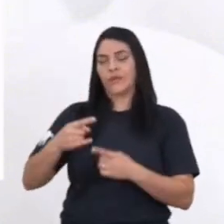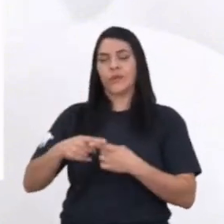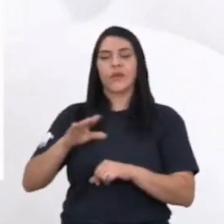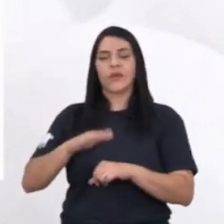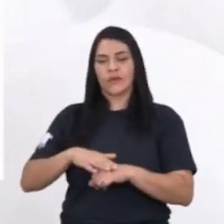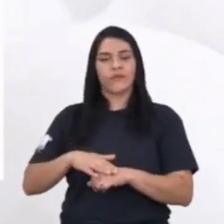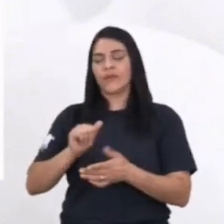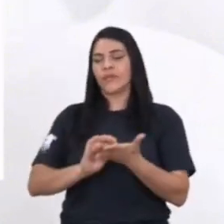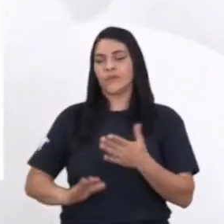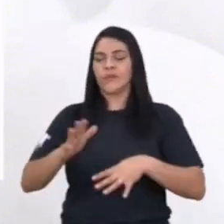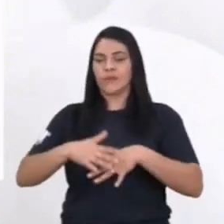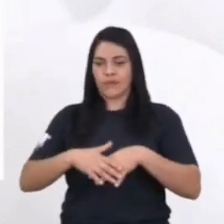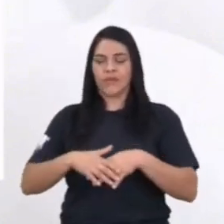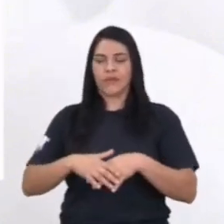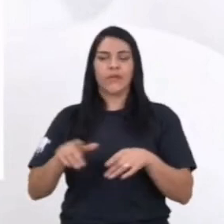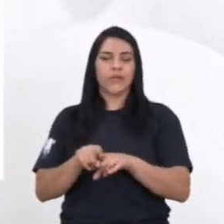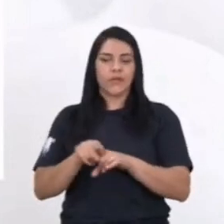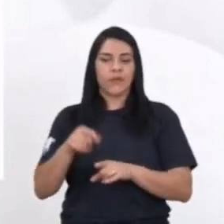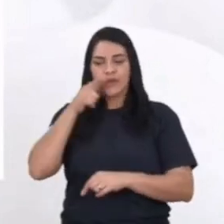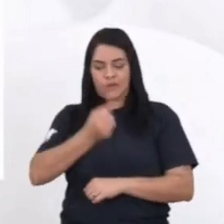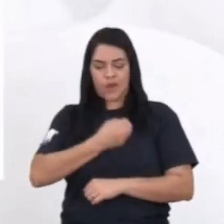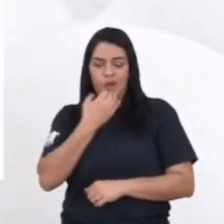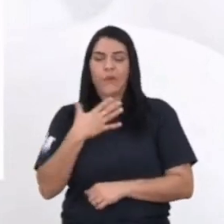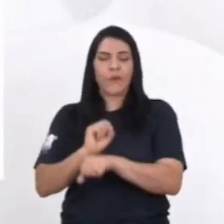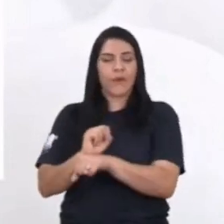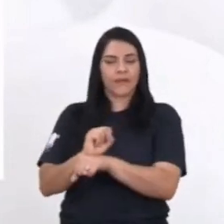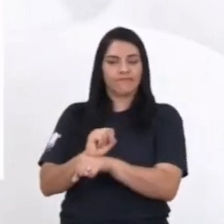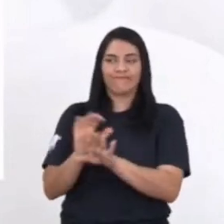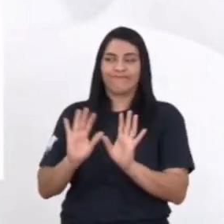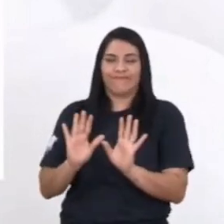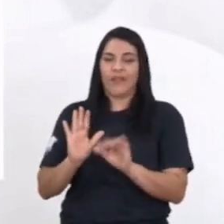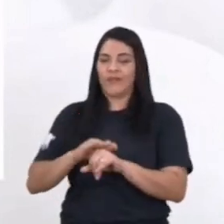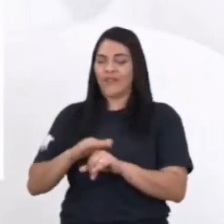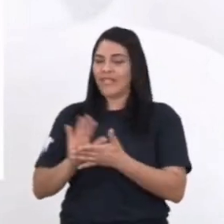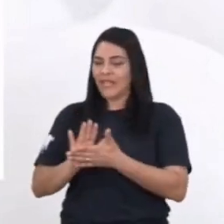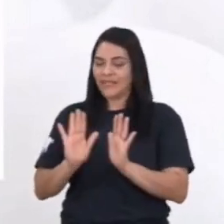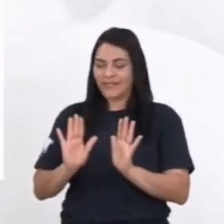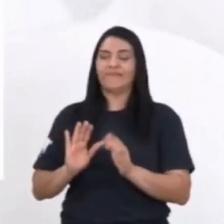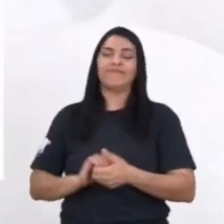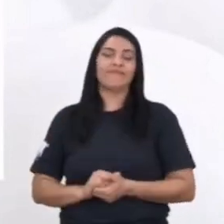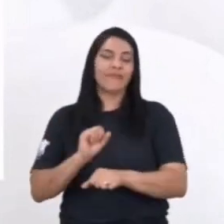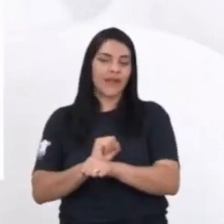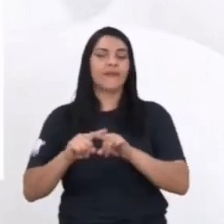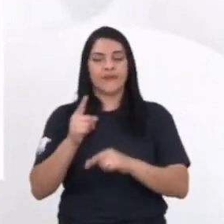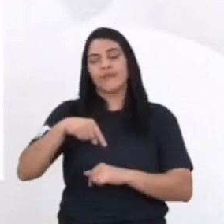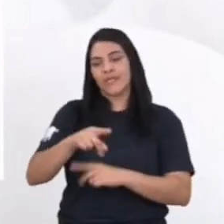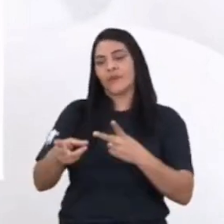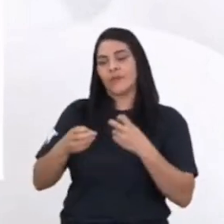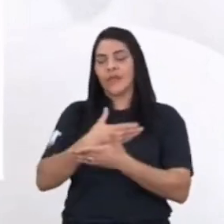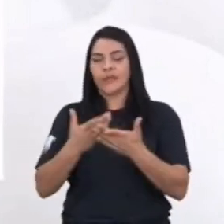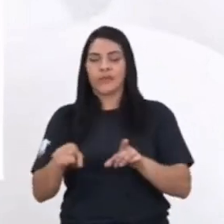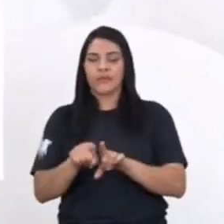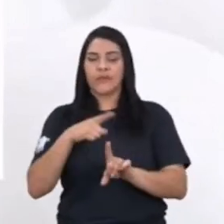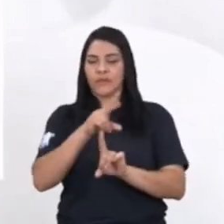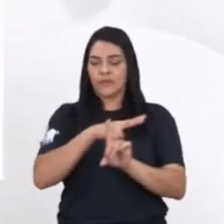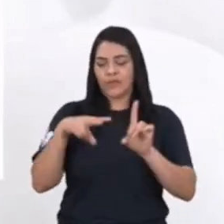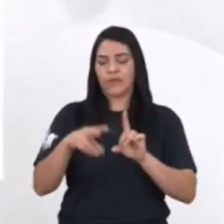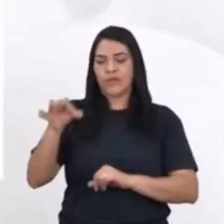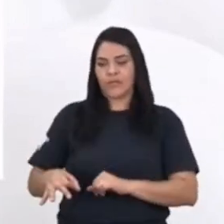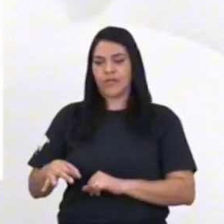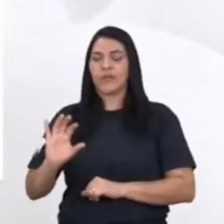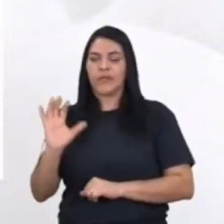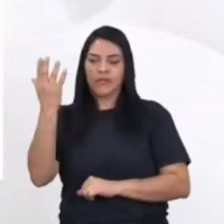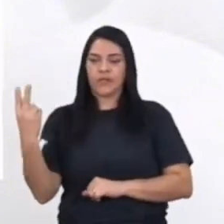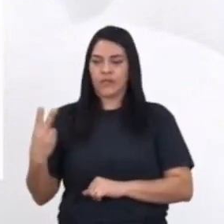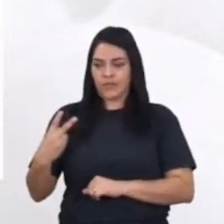tarefa de matemática da professora Arlete, e aí ele tiraria uma nota boa e pararia, né? Não vou arriscar aqui, não vou fazer as outras. Então, vocês vão ver que a gente tem uma perspectiva de acerto e de realizado. As duas